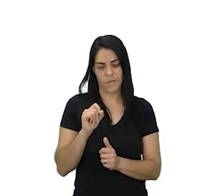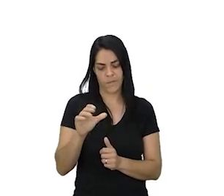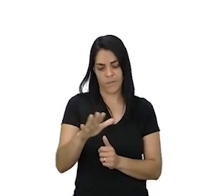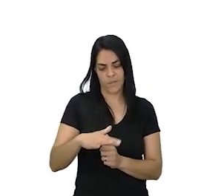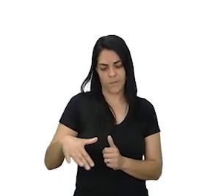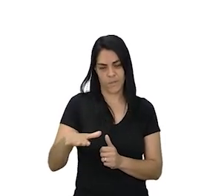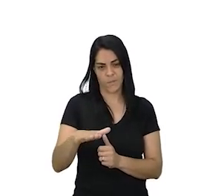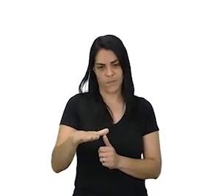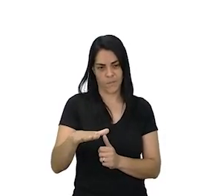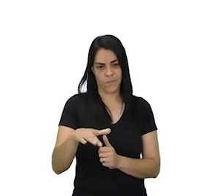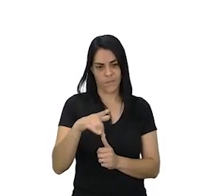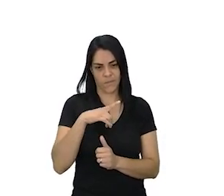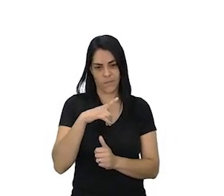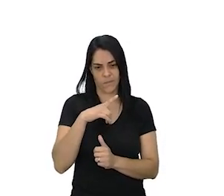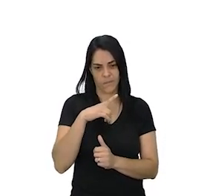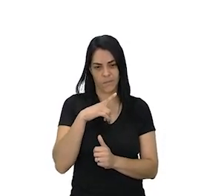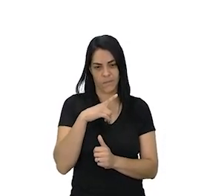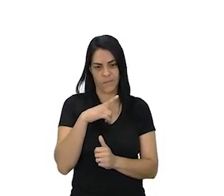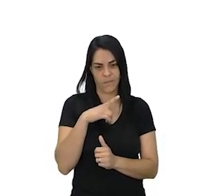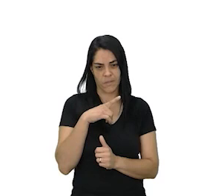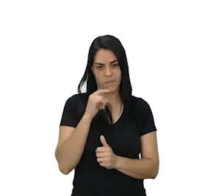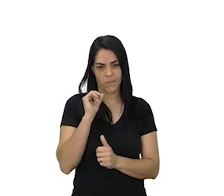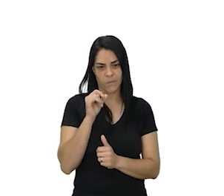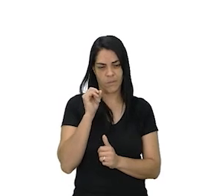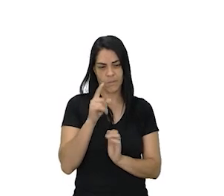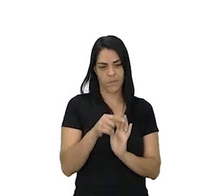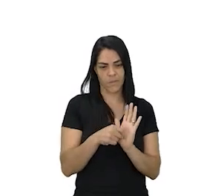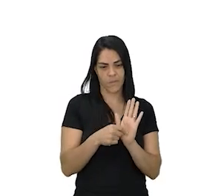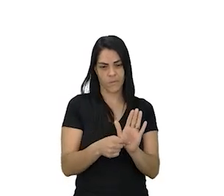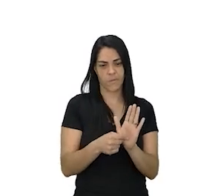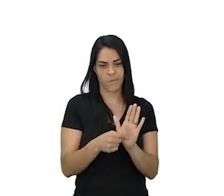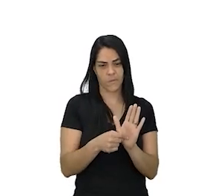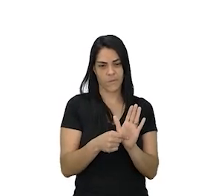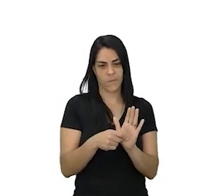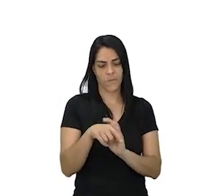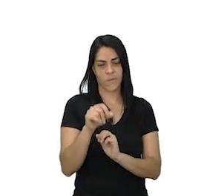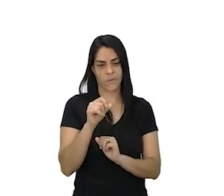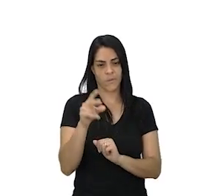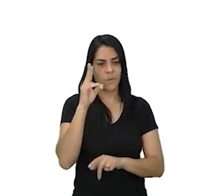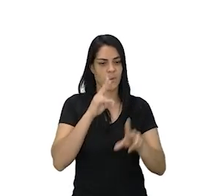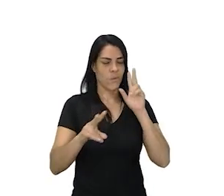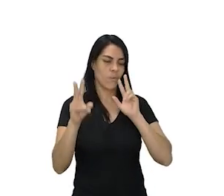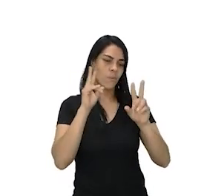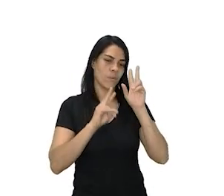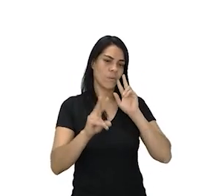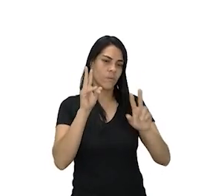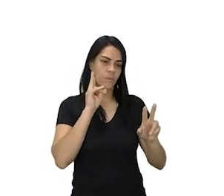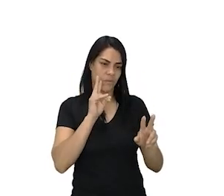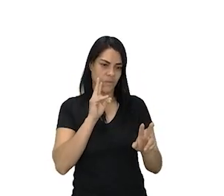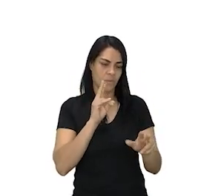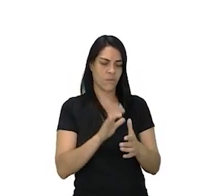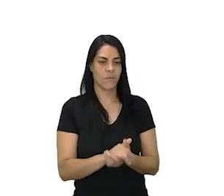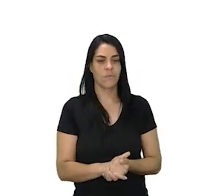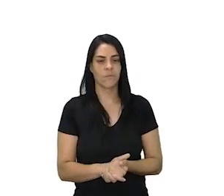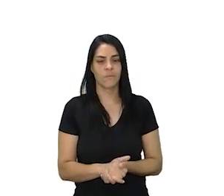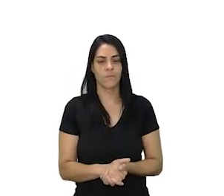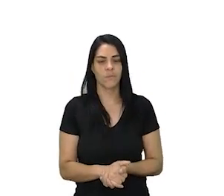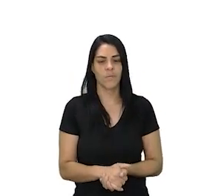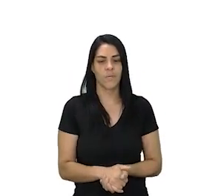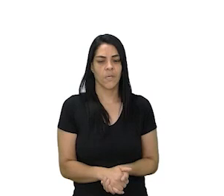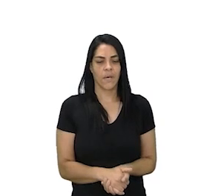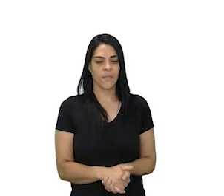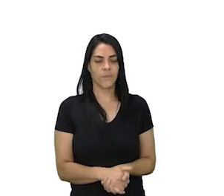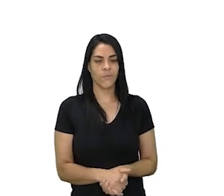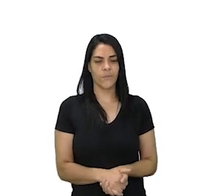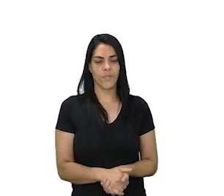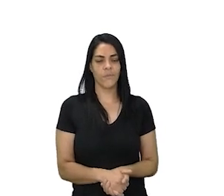aqui são elementos, no fundo, para estabelecer uma visão de lateralidade e para